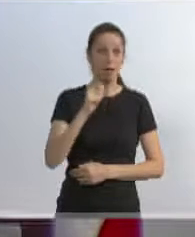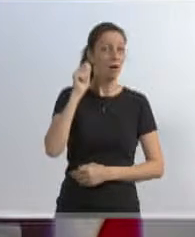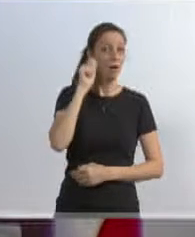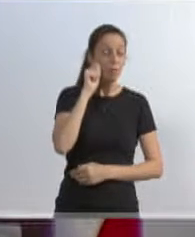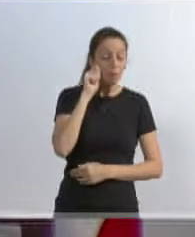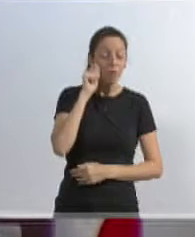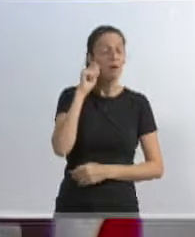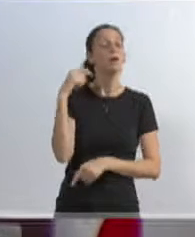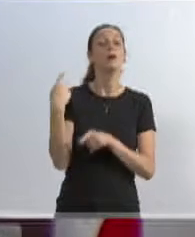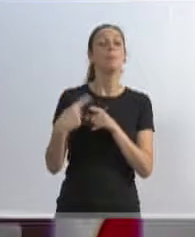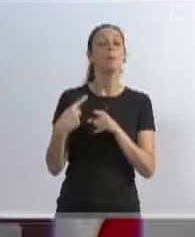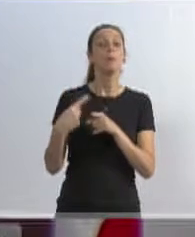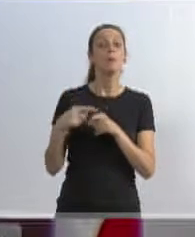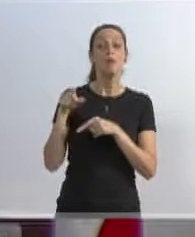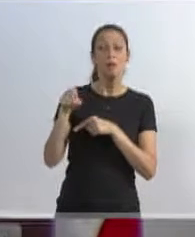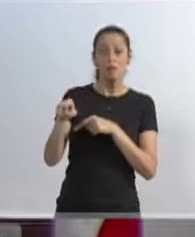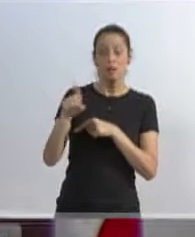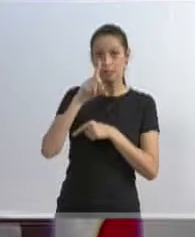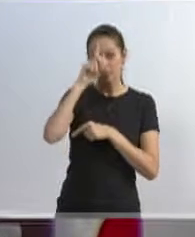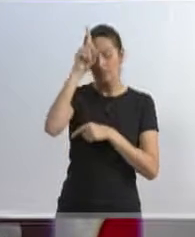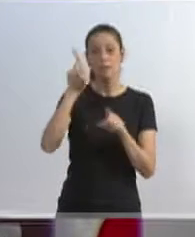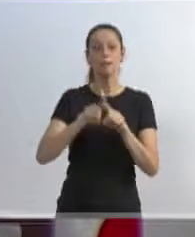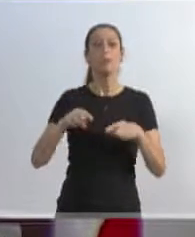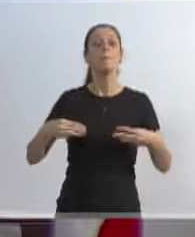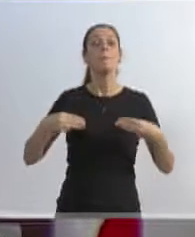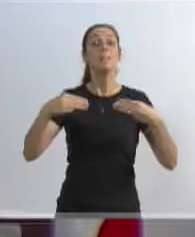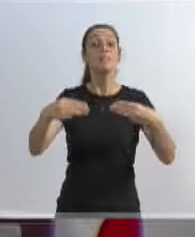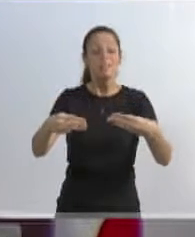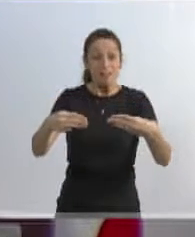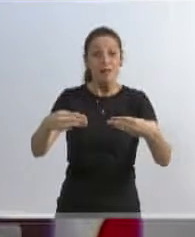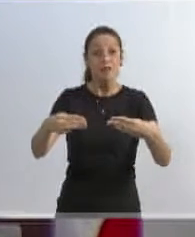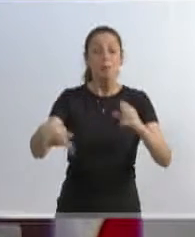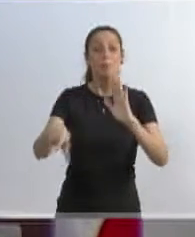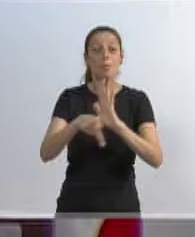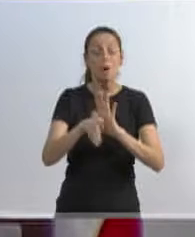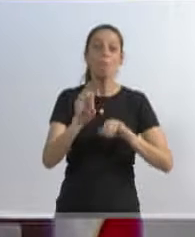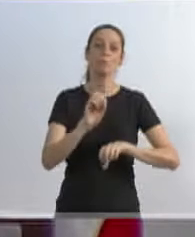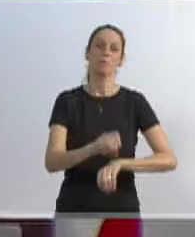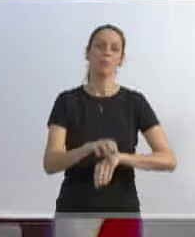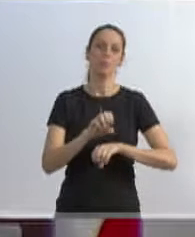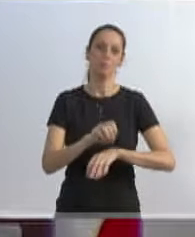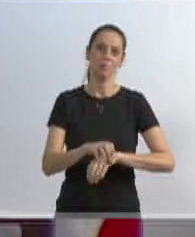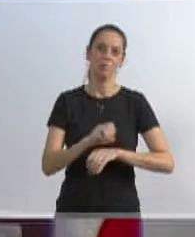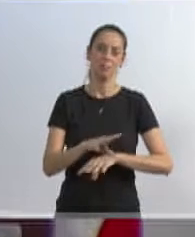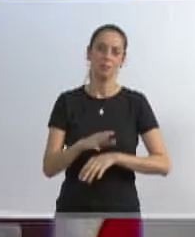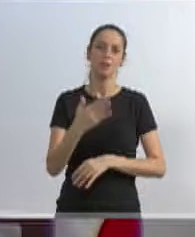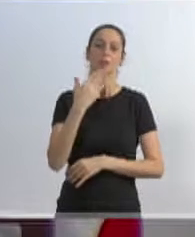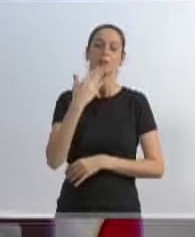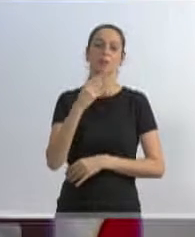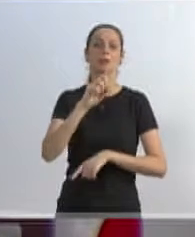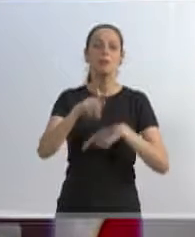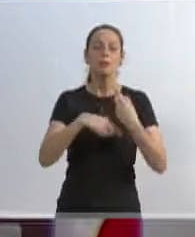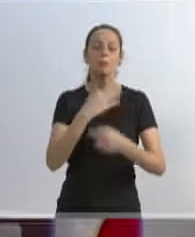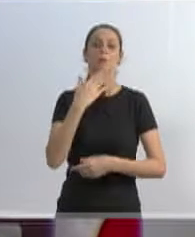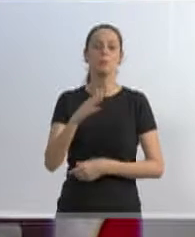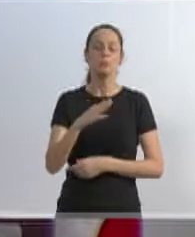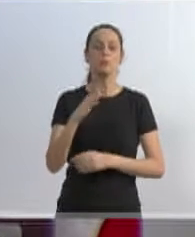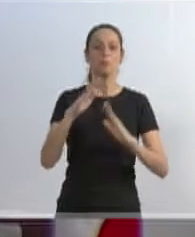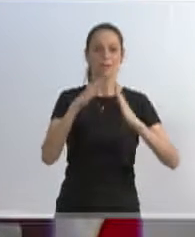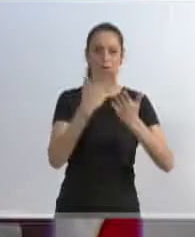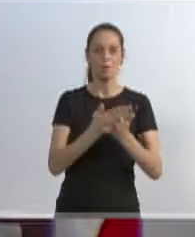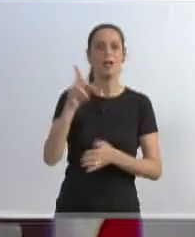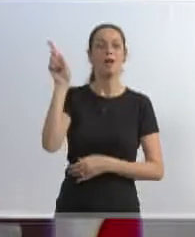alba veio do ministério da educação e depois pediram cancelamento em todas as